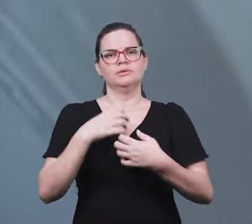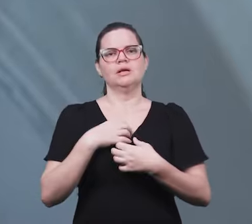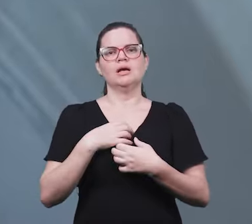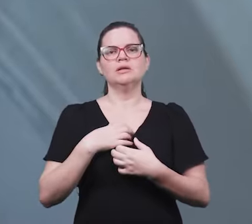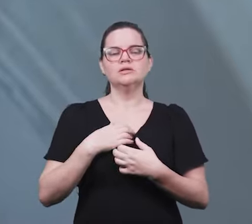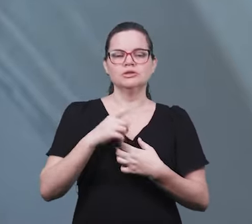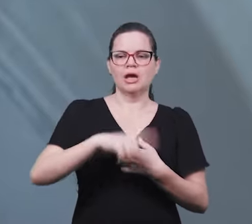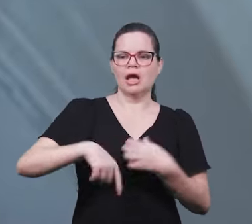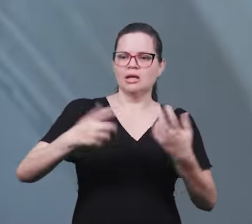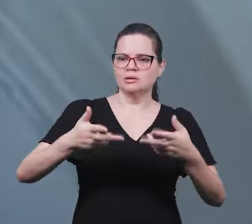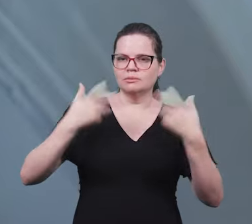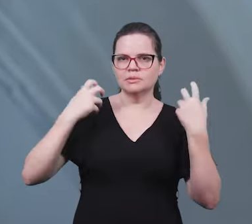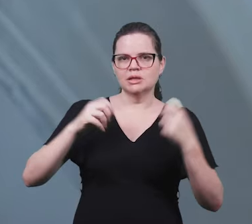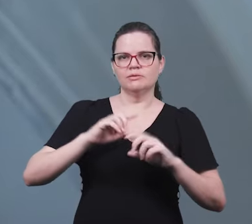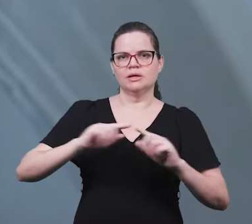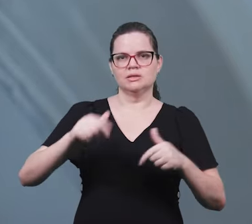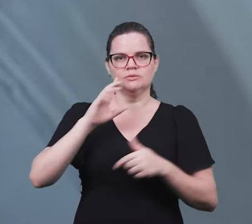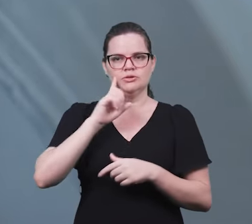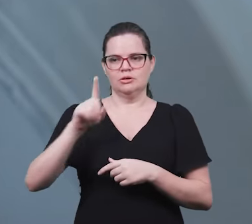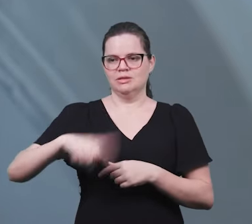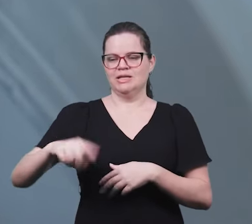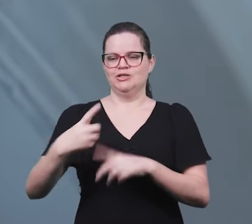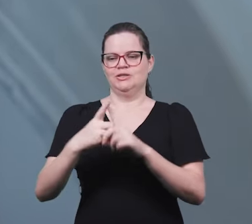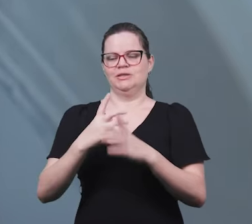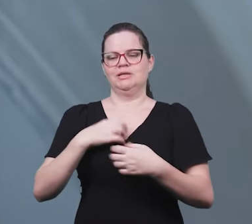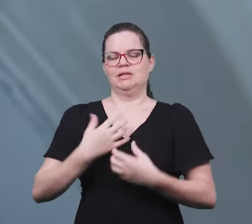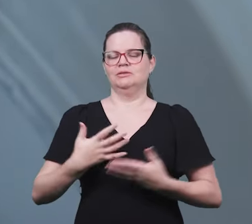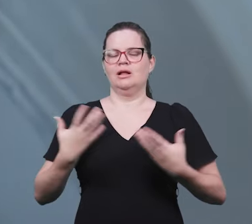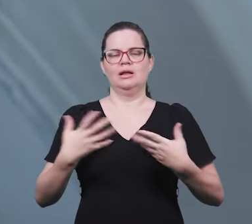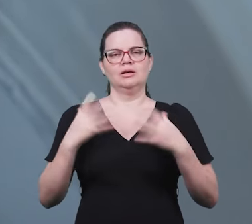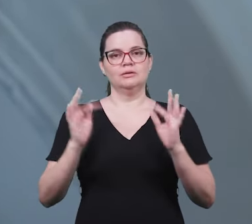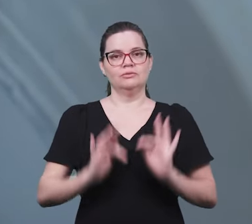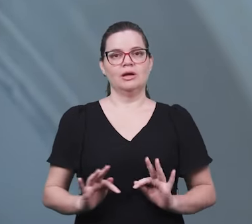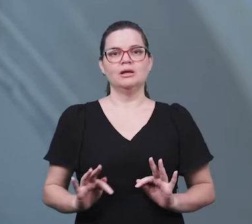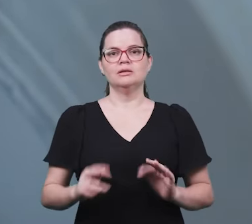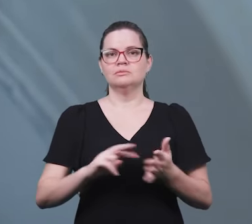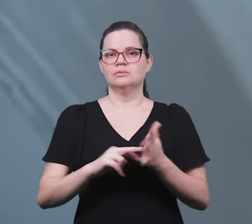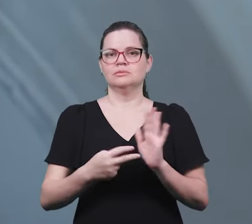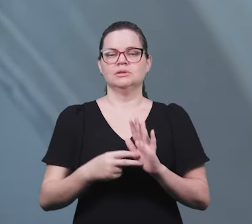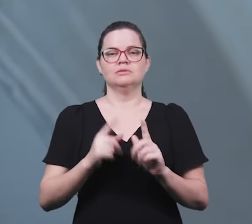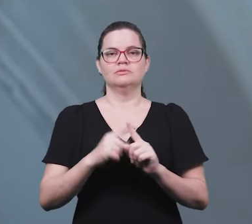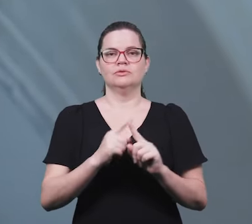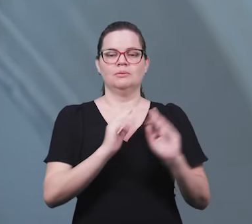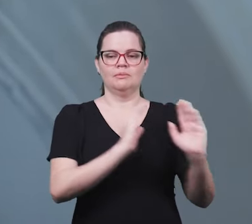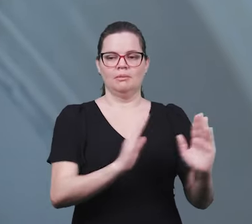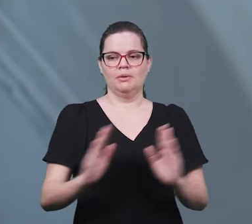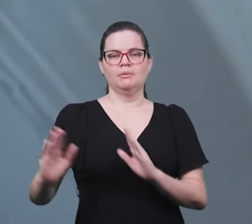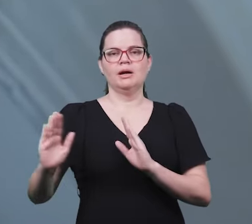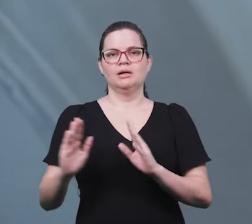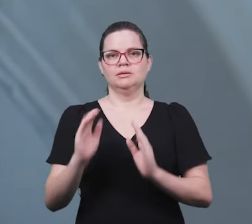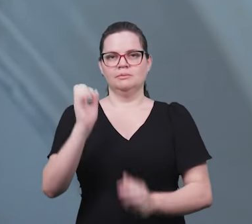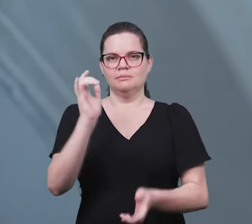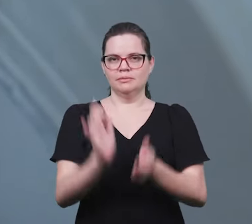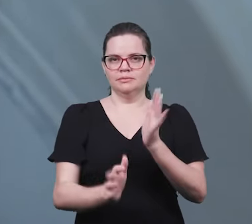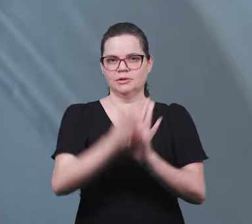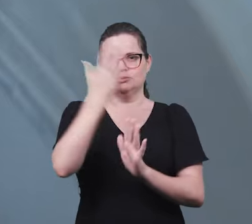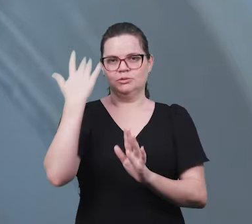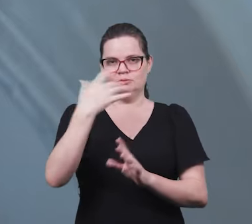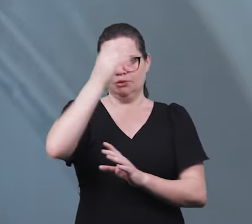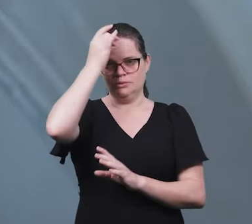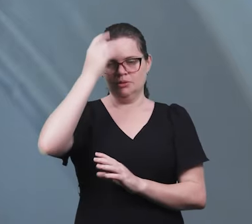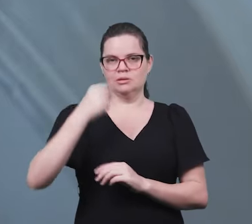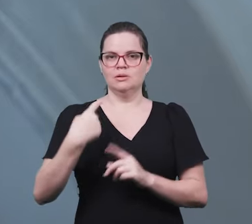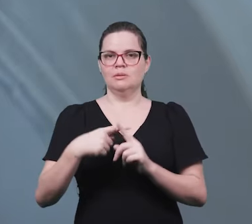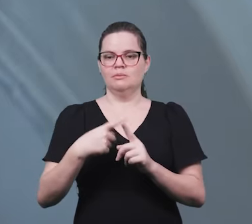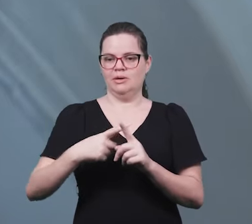isso acontecendo, fala de uma sequência, de uma dispensação. Ou seja, pela palavra de Jesus eles